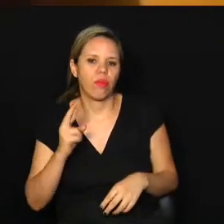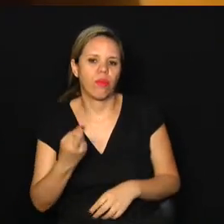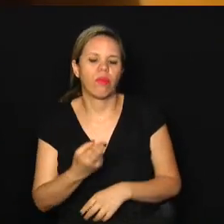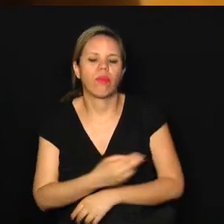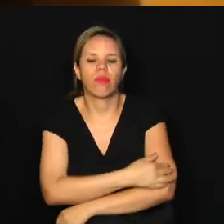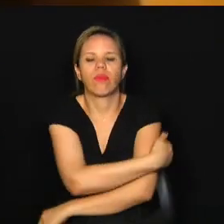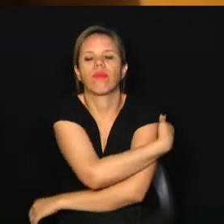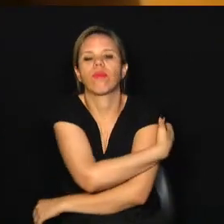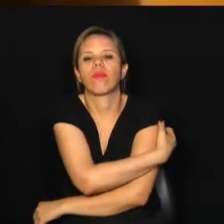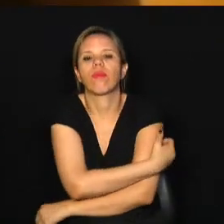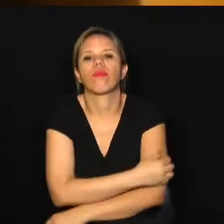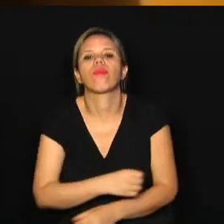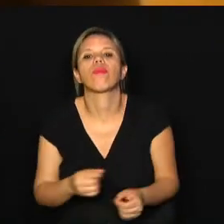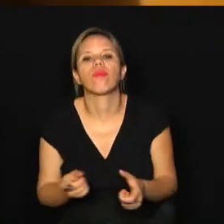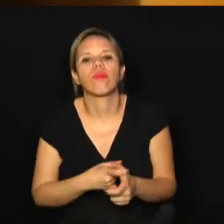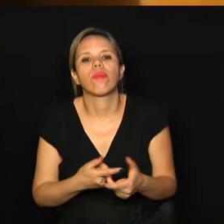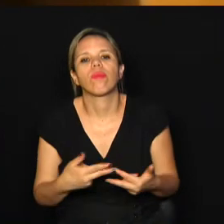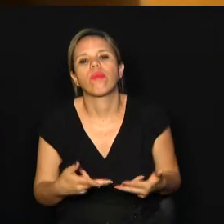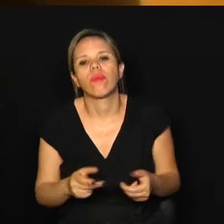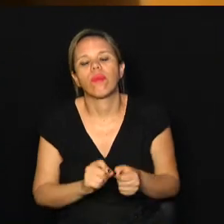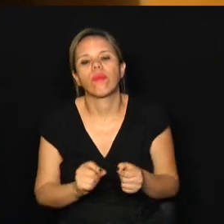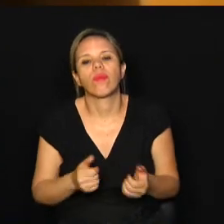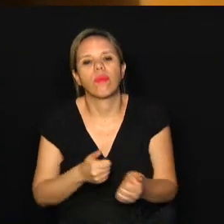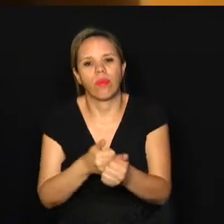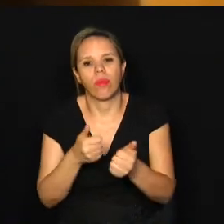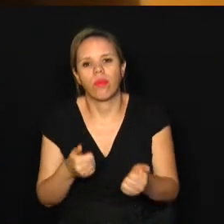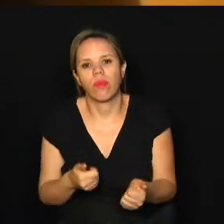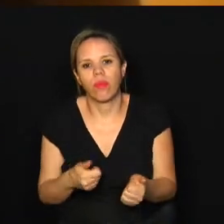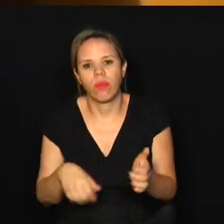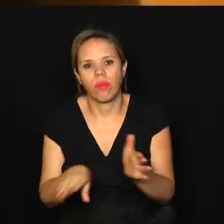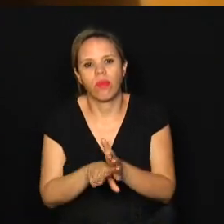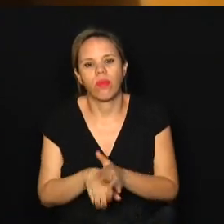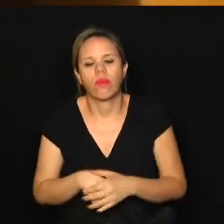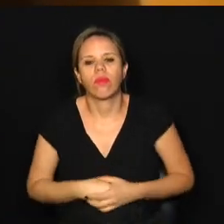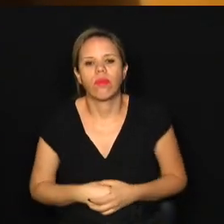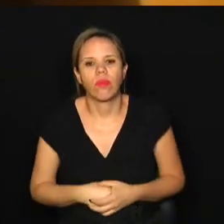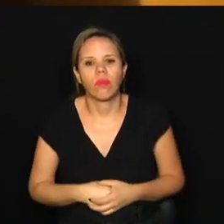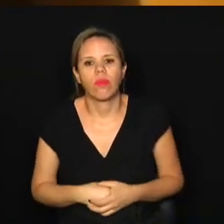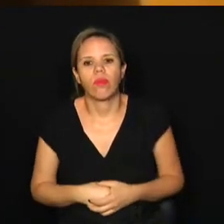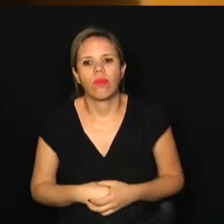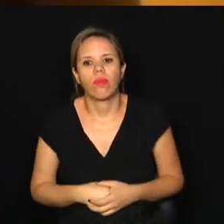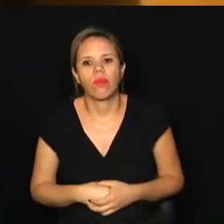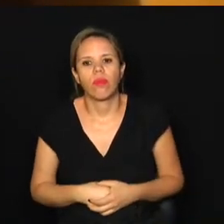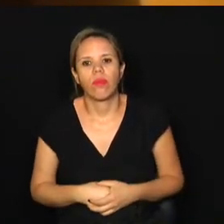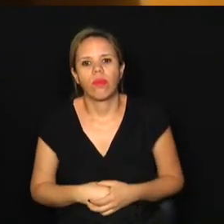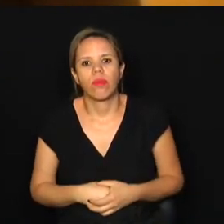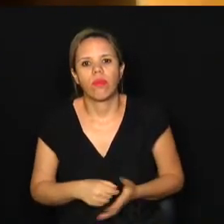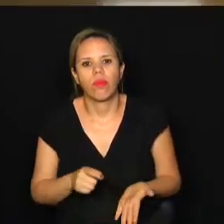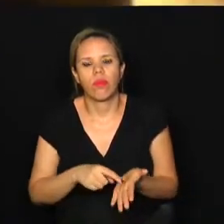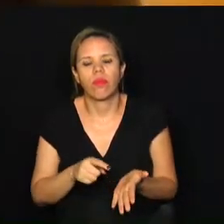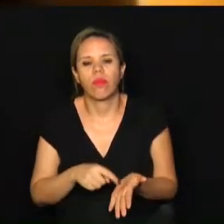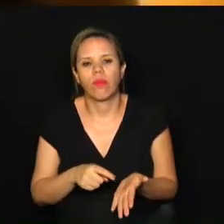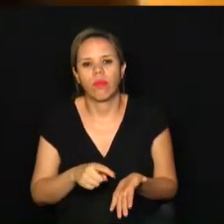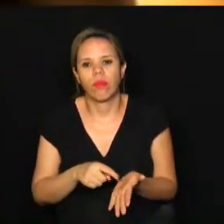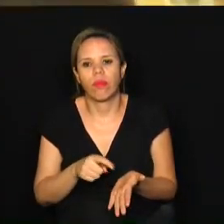de receita, despesa, esse acompanhamento chega aí para a mão